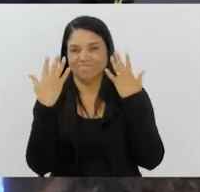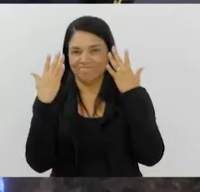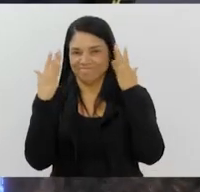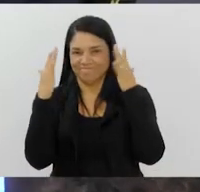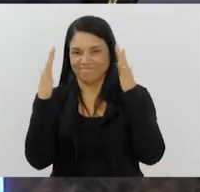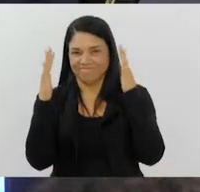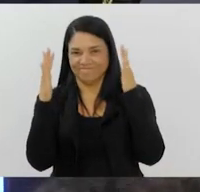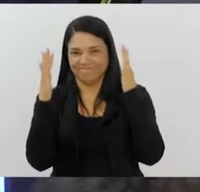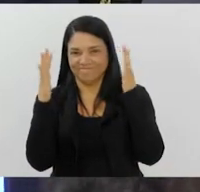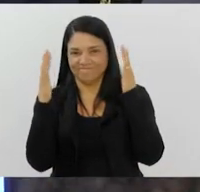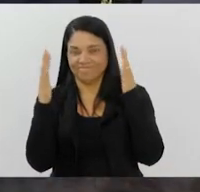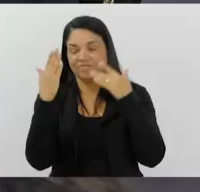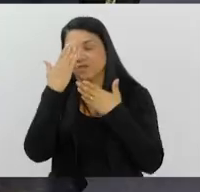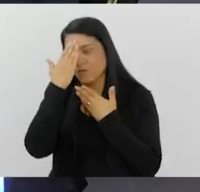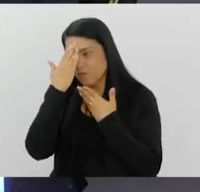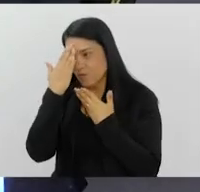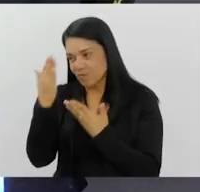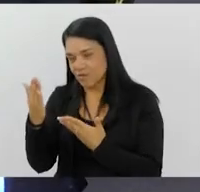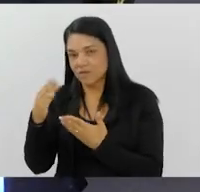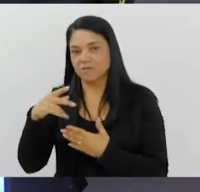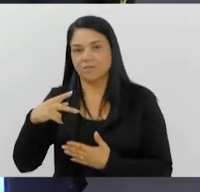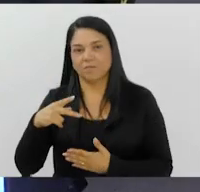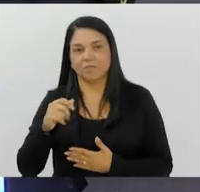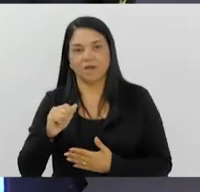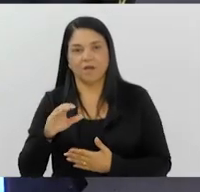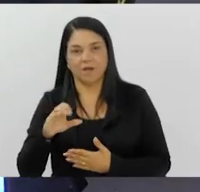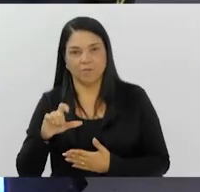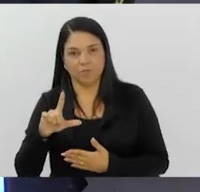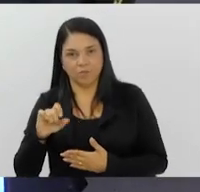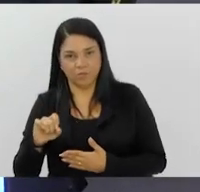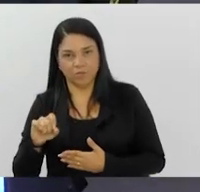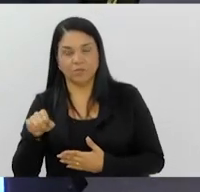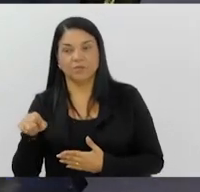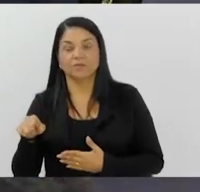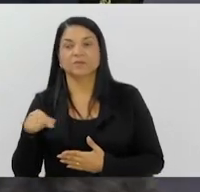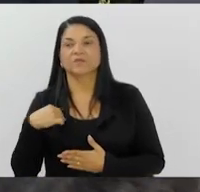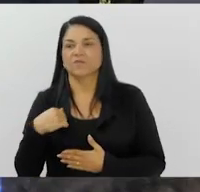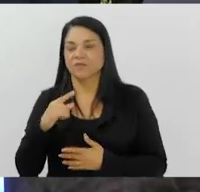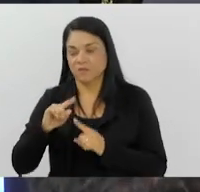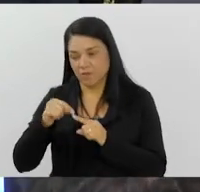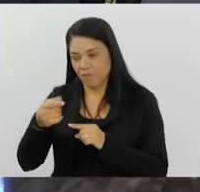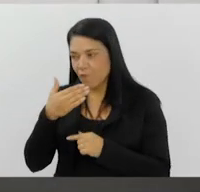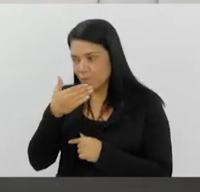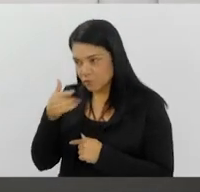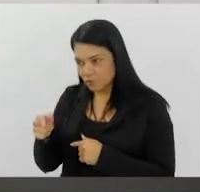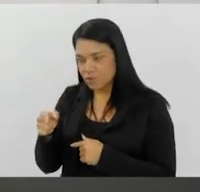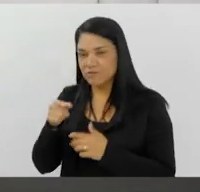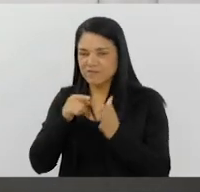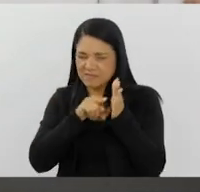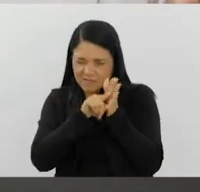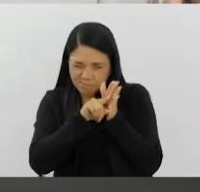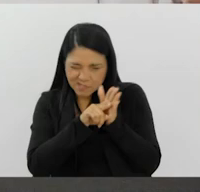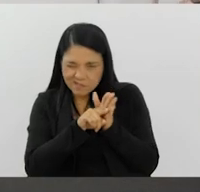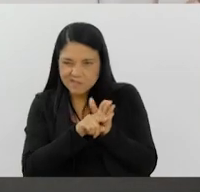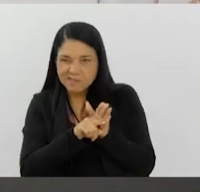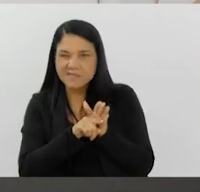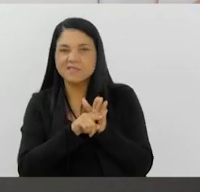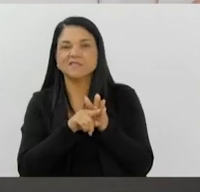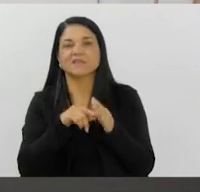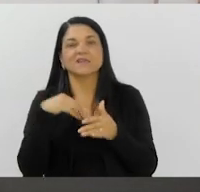isso muito obrigado Pablo Nunes depois eu vou pedir para você você que anda pesquisando e conhecendo as experiências